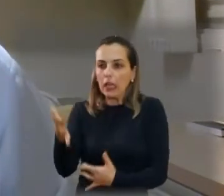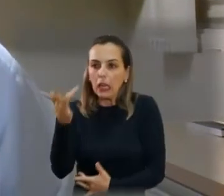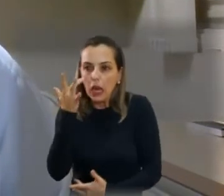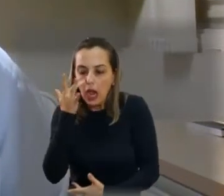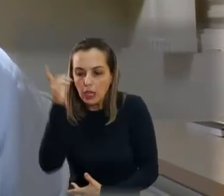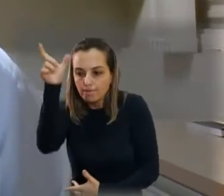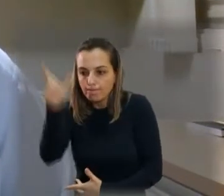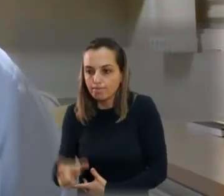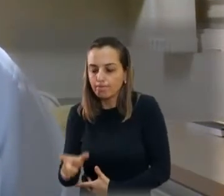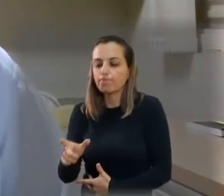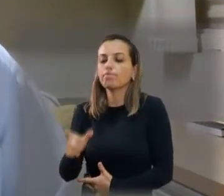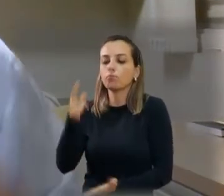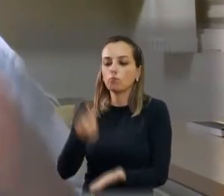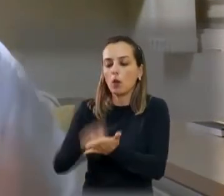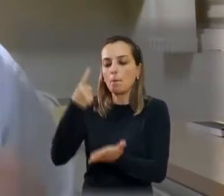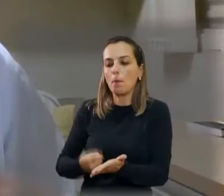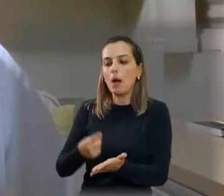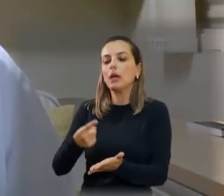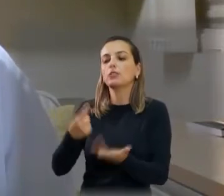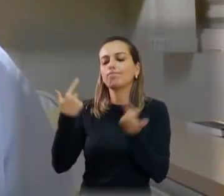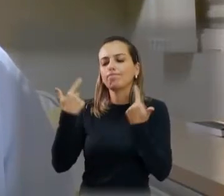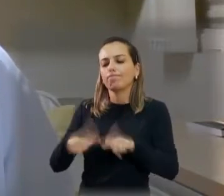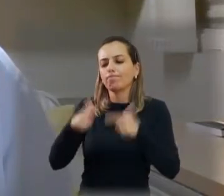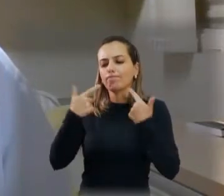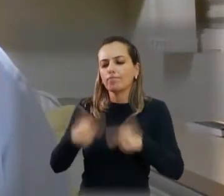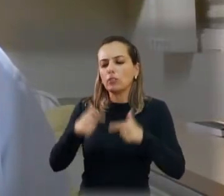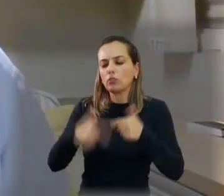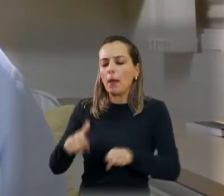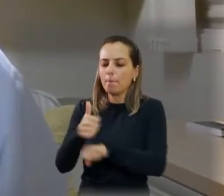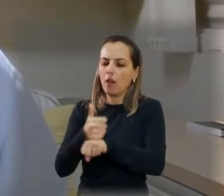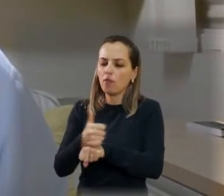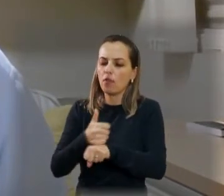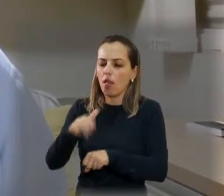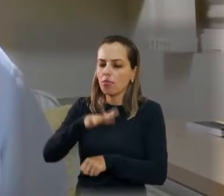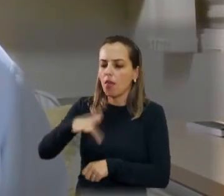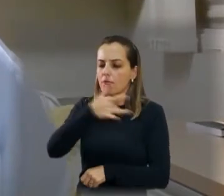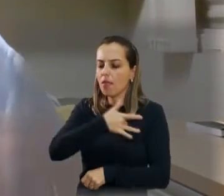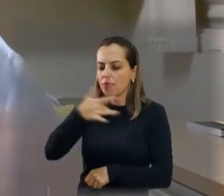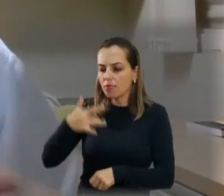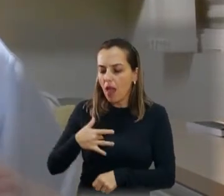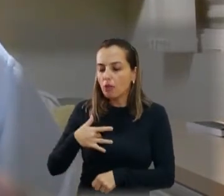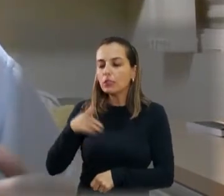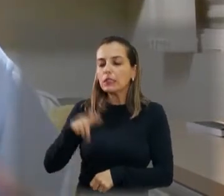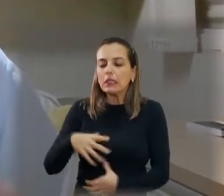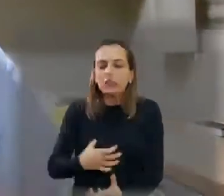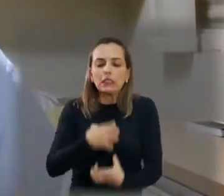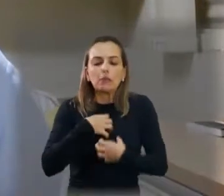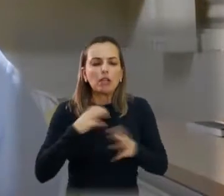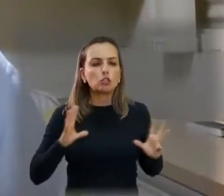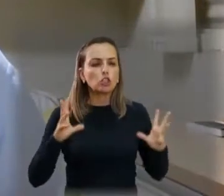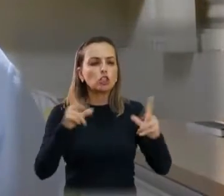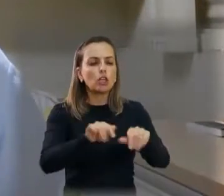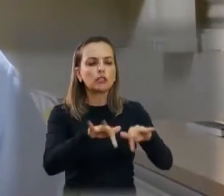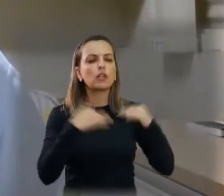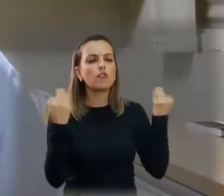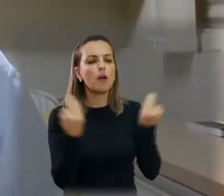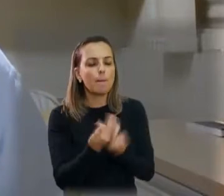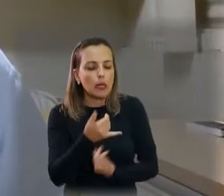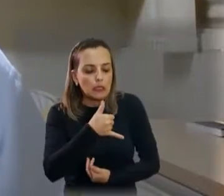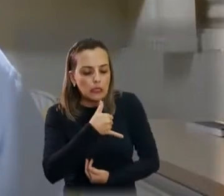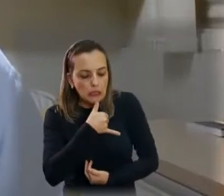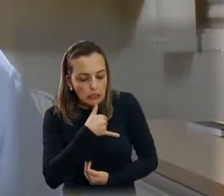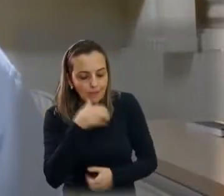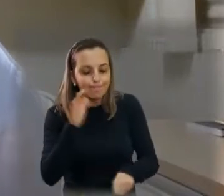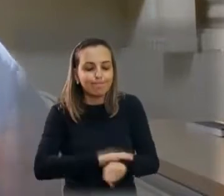pelo comprometimento e intensa dedicação dos profissionais de saúde e nossos sentimentos por todas as famílias em sofrimento